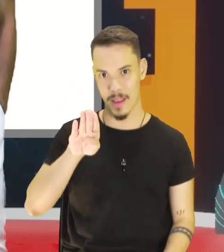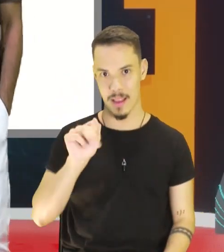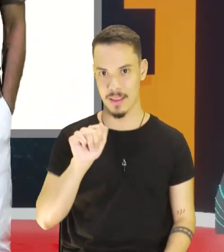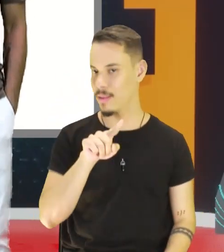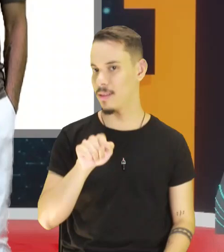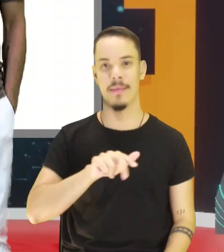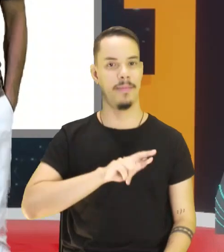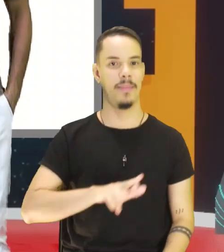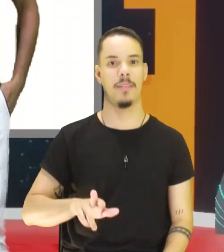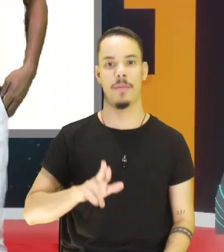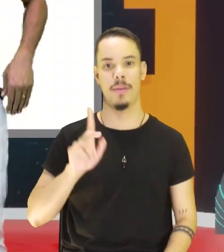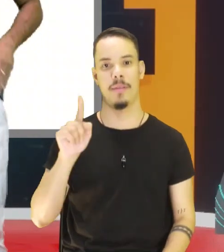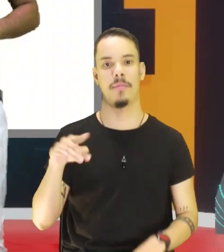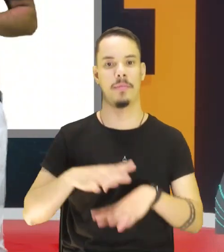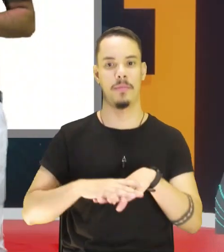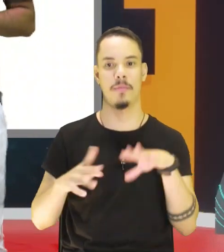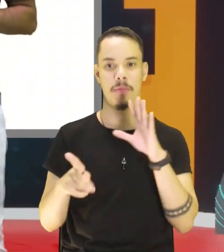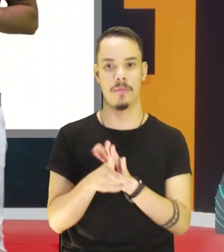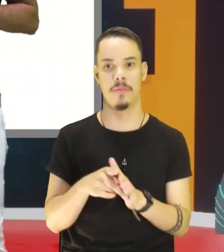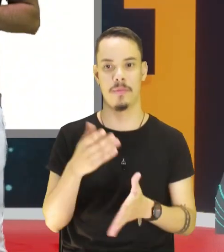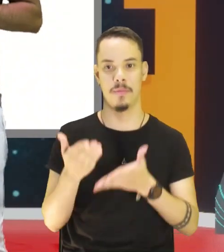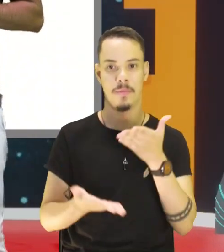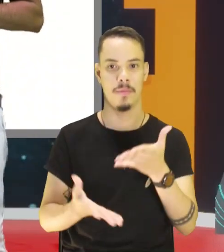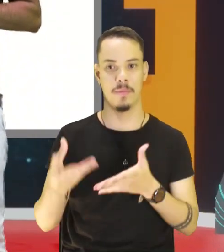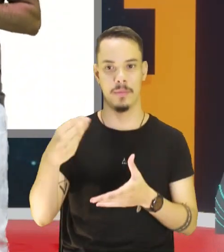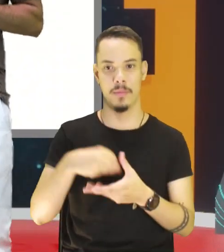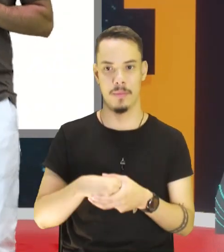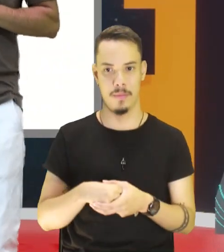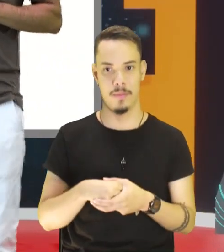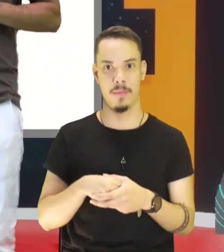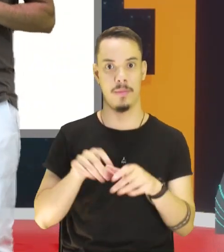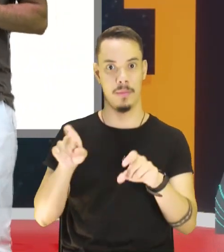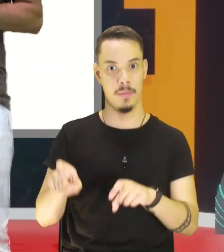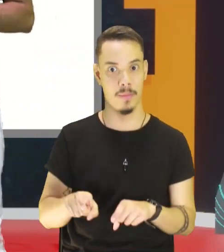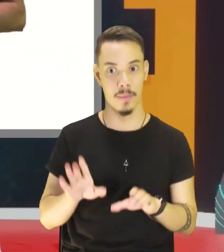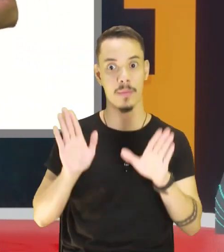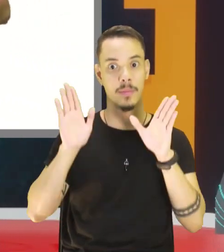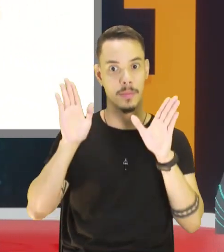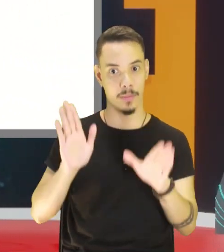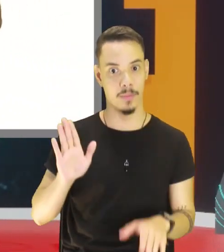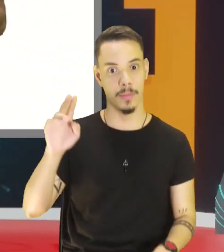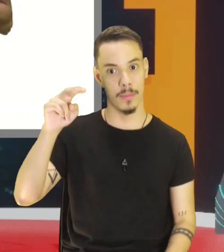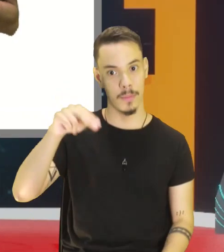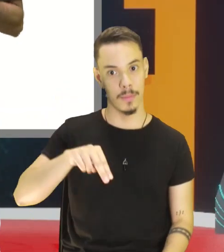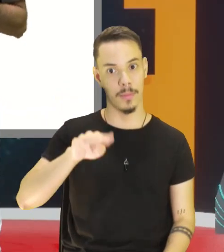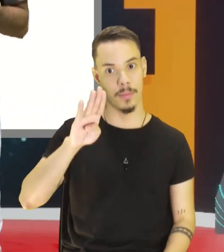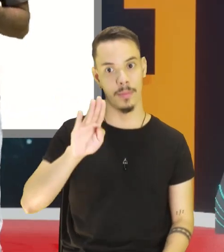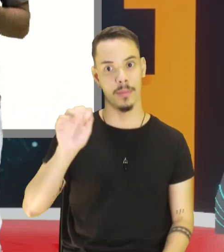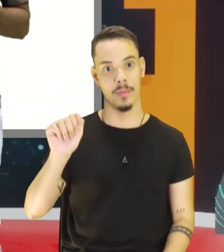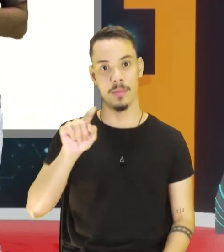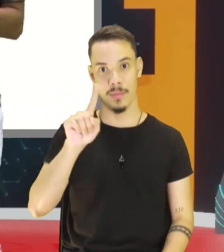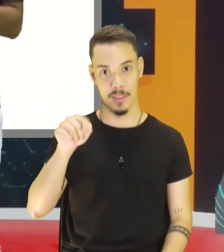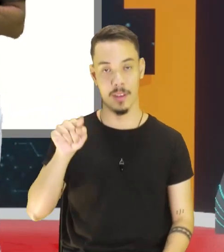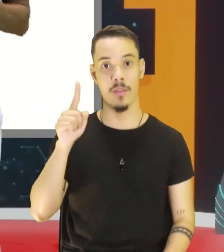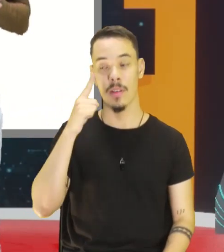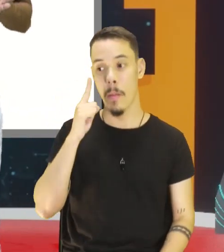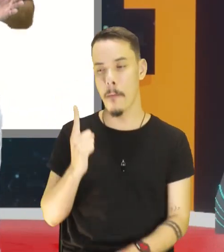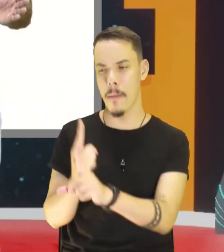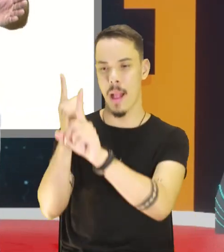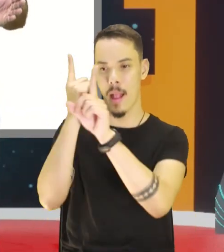matemática aplicada ao sítio. Nada impede que na NBAZ vocês também consigam enxergar a matemática